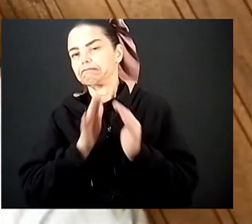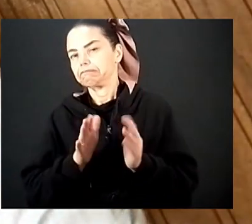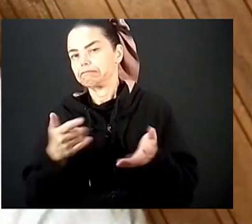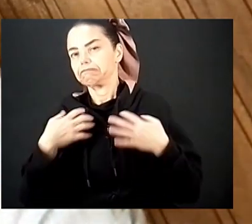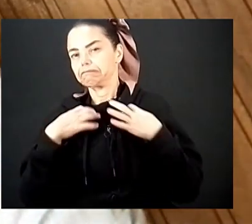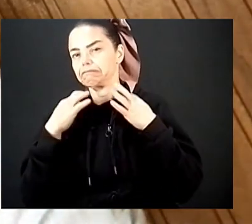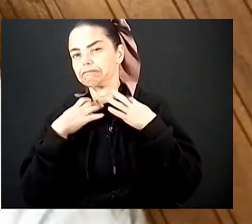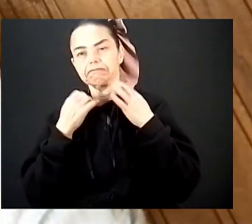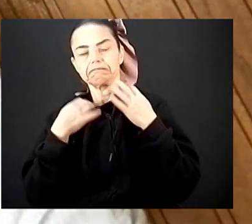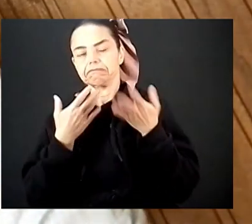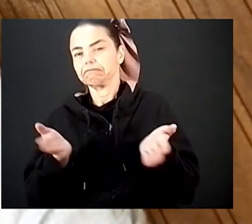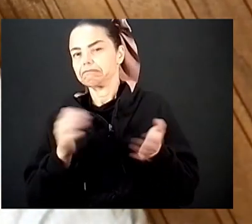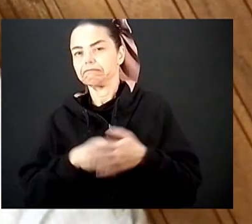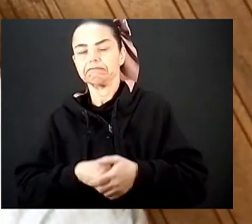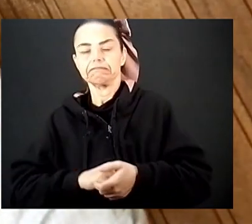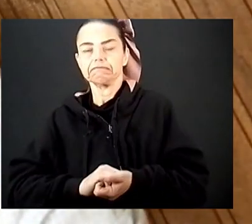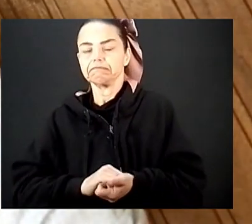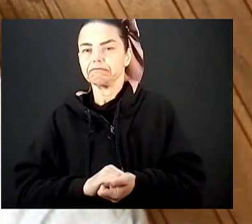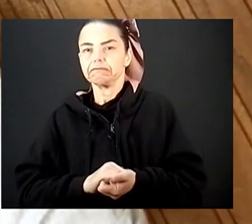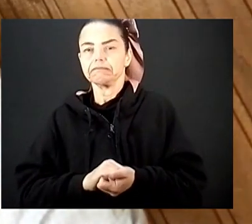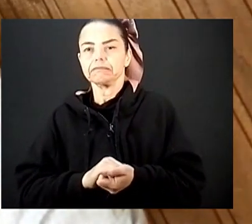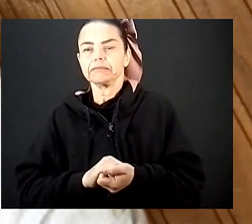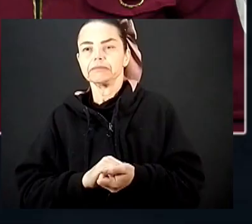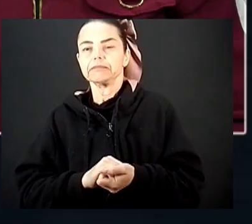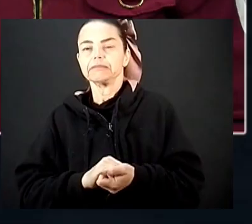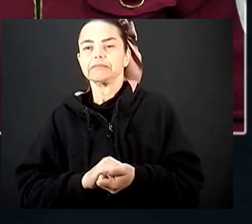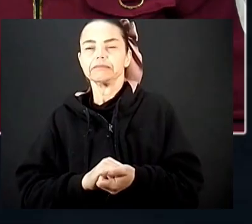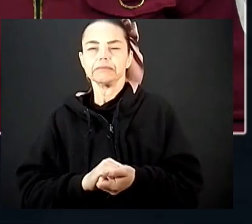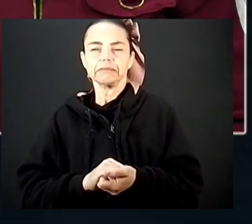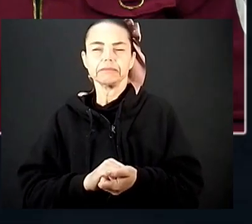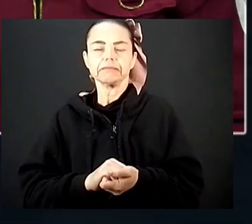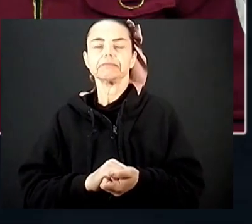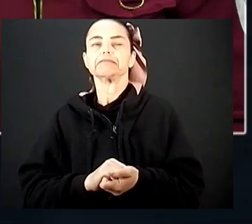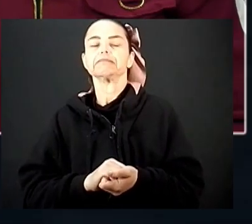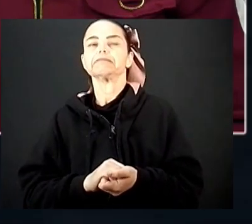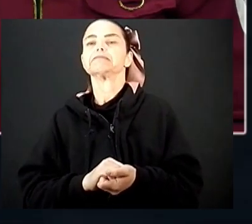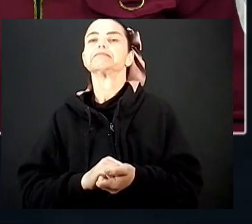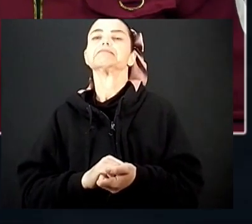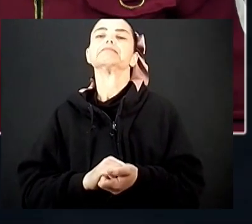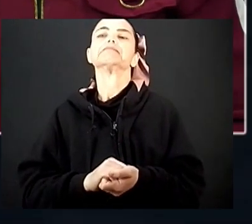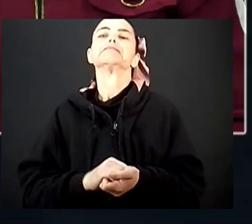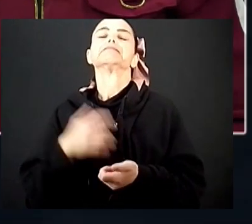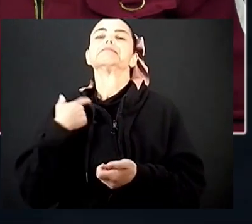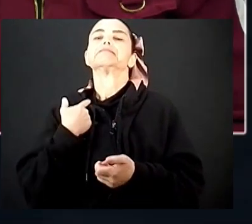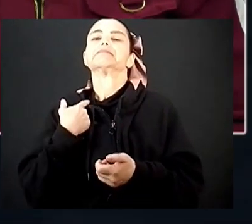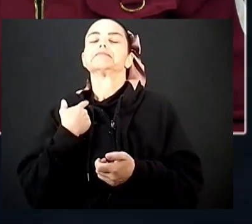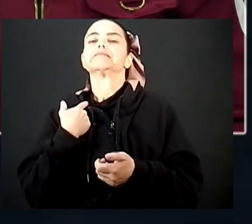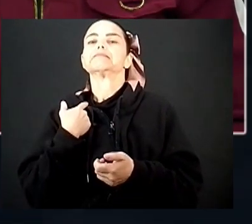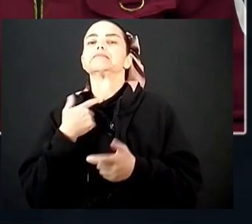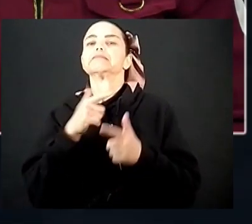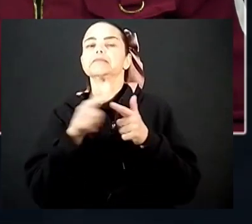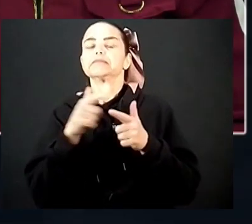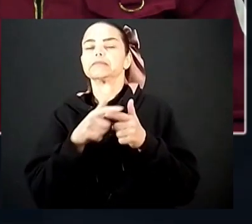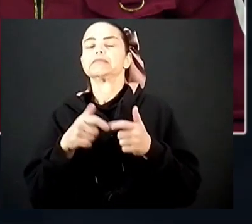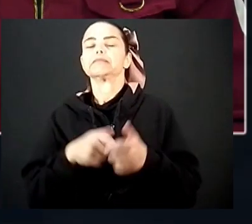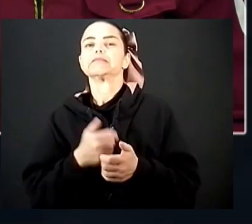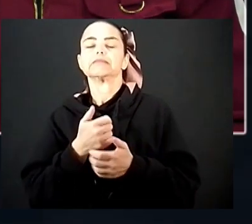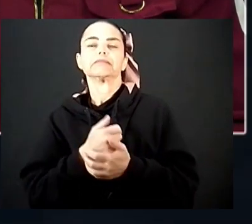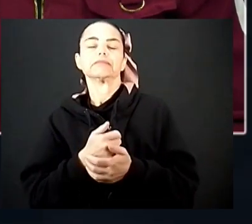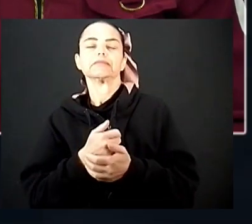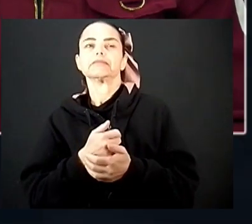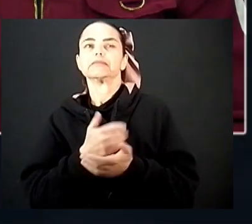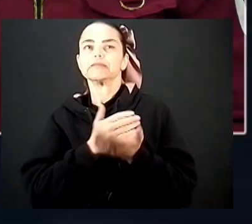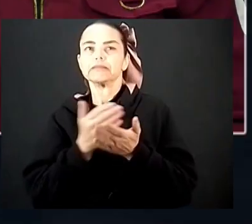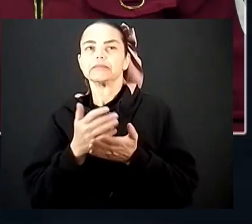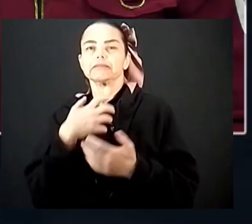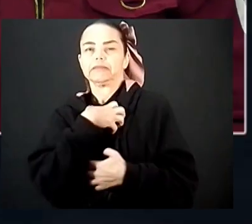for. Normalmente, essa menina pode desenvolver questões de desenvolvimento alimentar, né? Ela começa a se